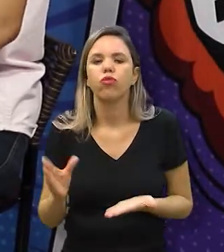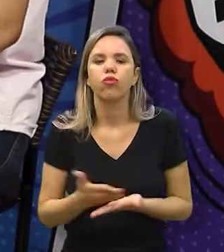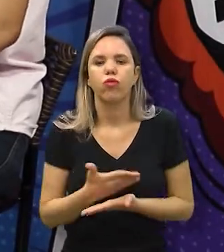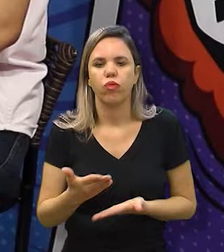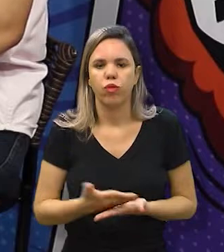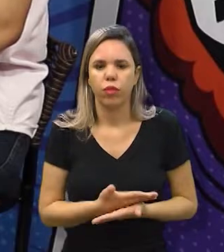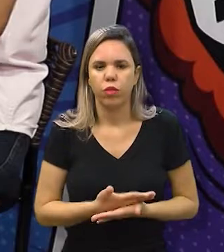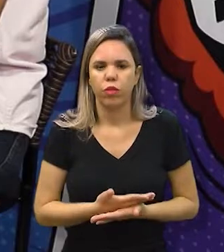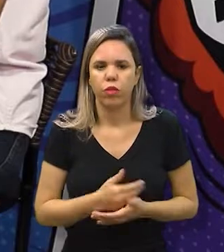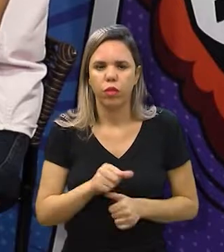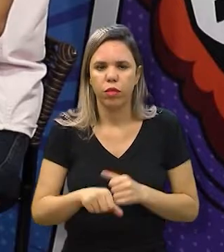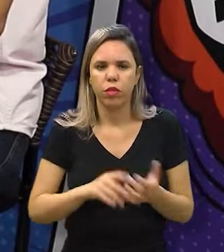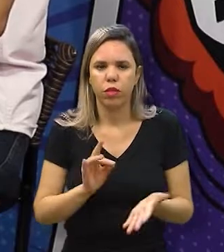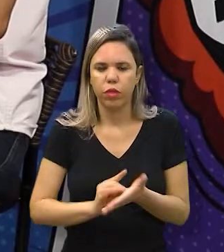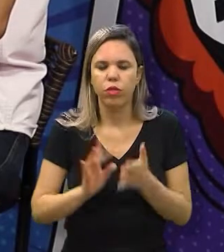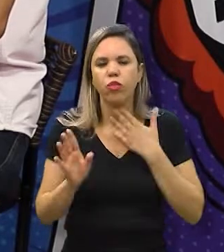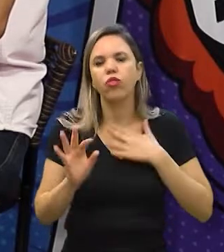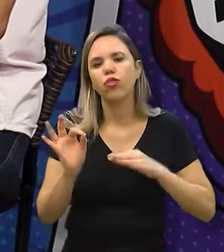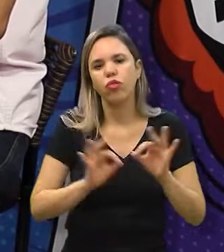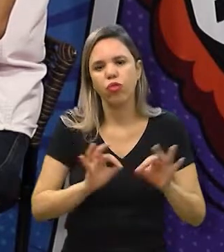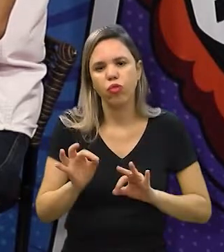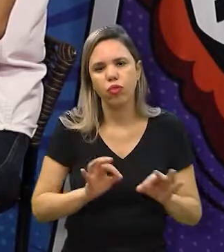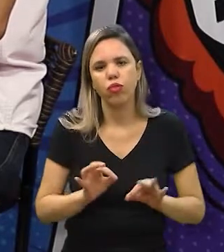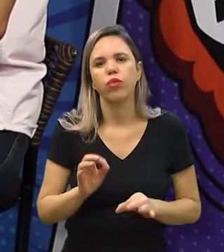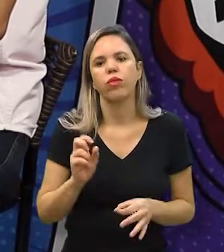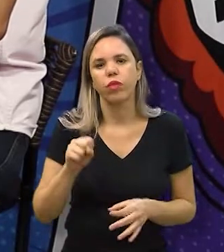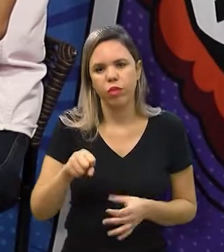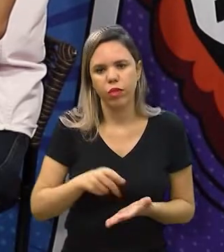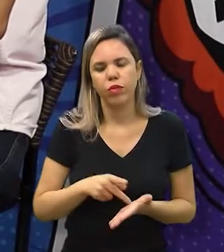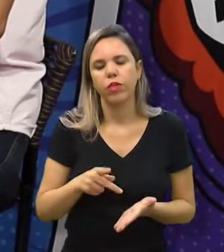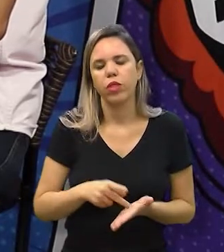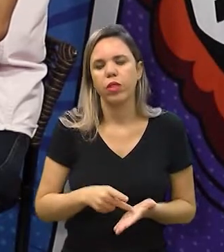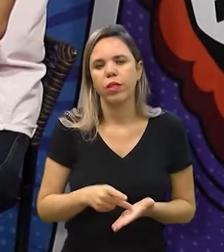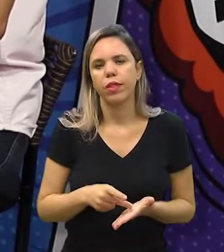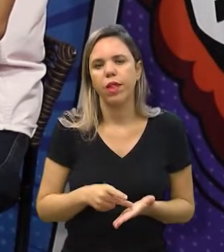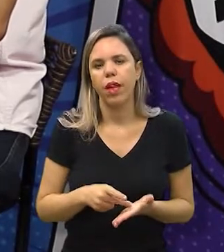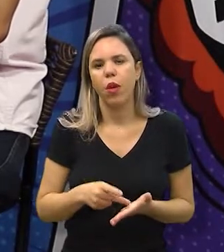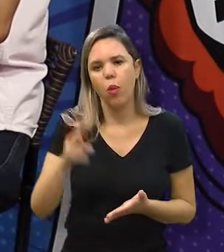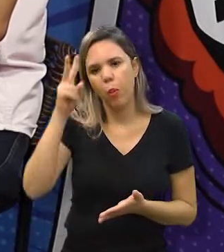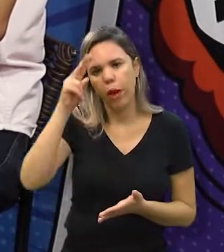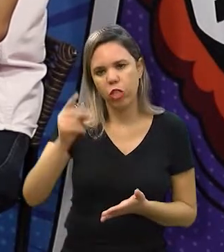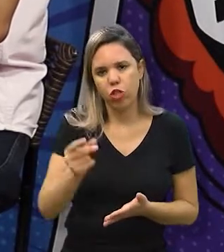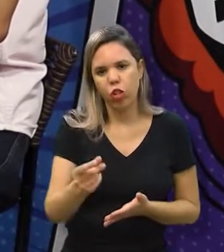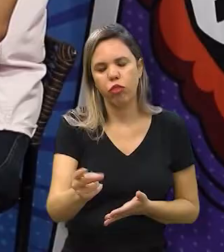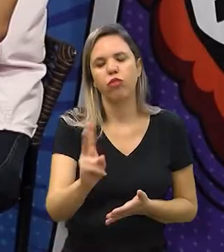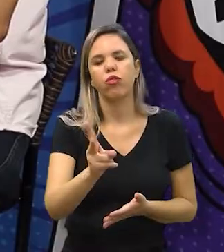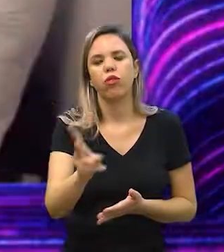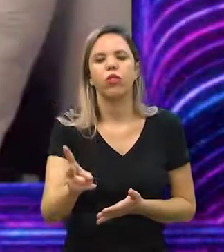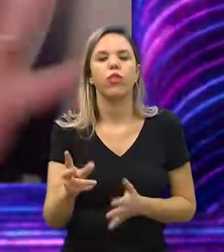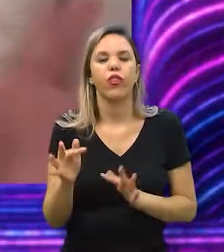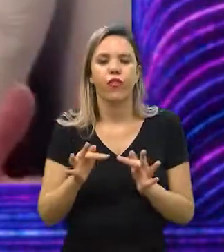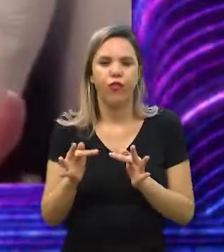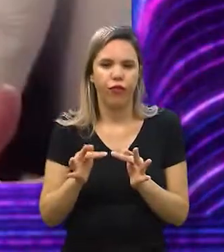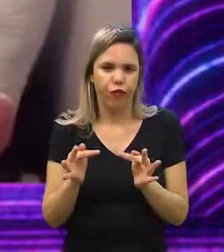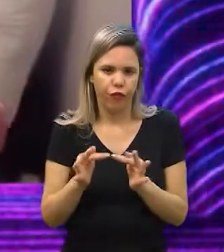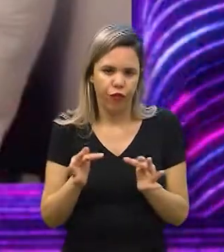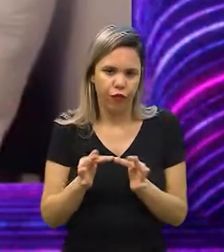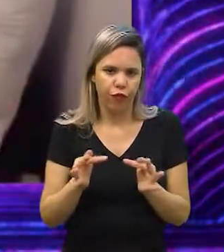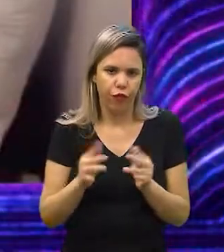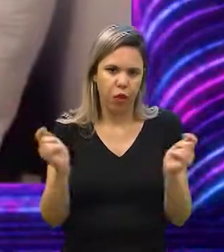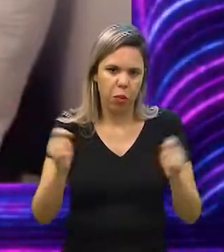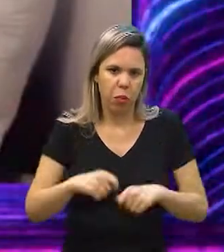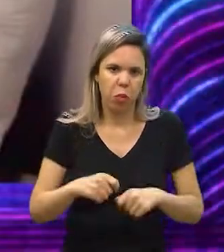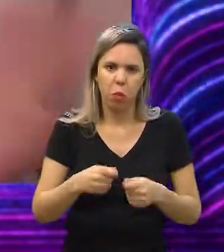aí? Na verdade, ele está planejado para uma saga sem dúvida. Porque assim como acontece na física quântica, tudo pode acontecer.